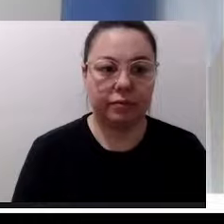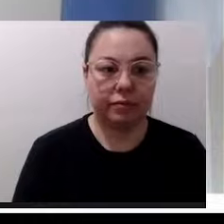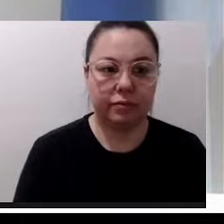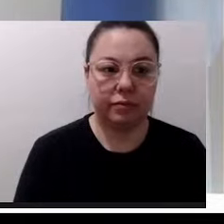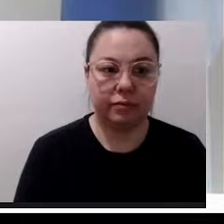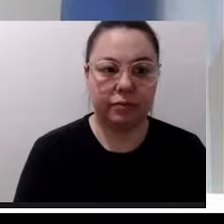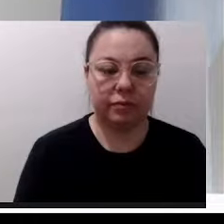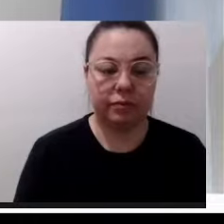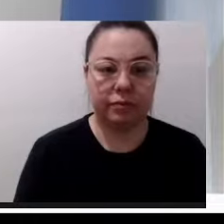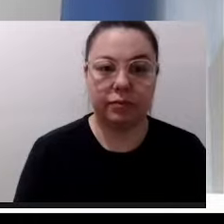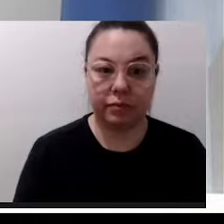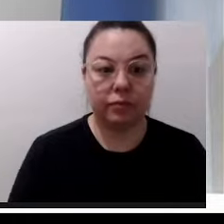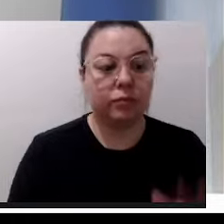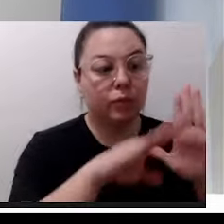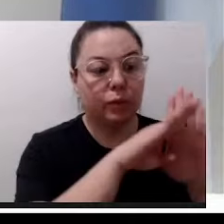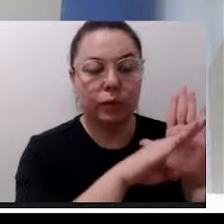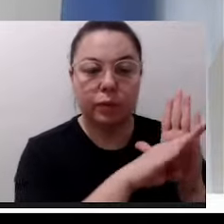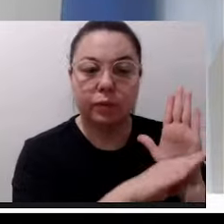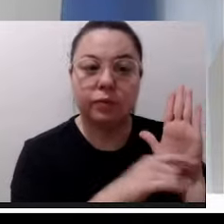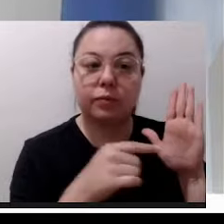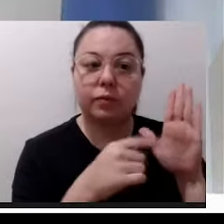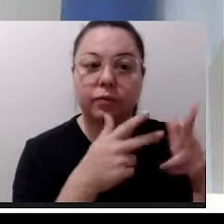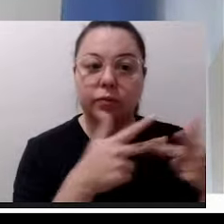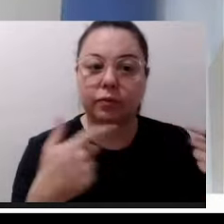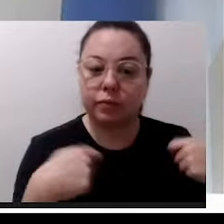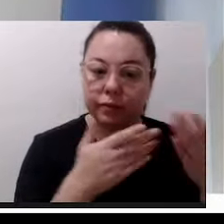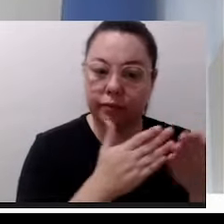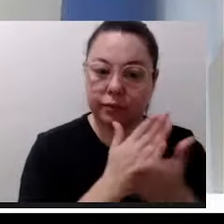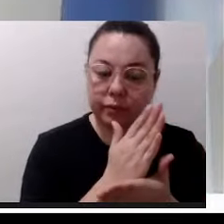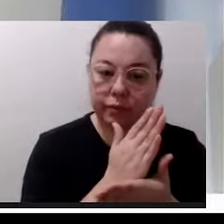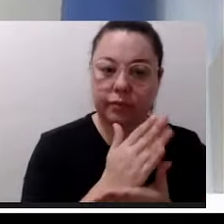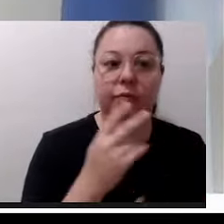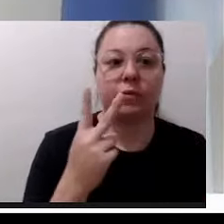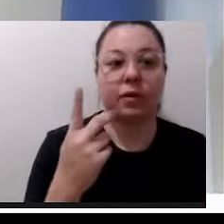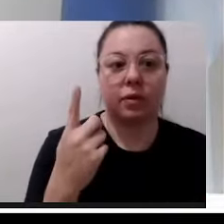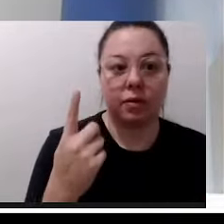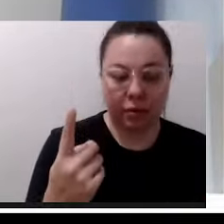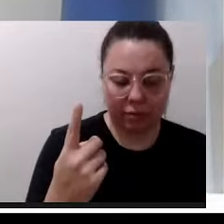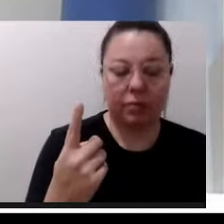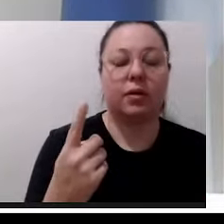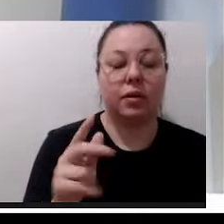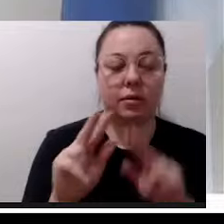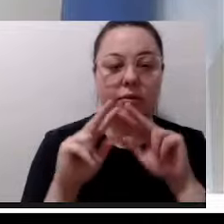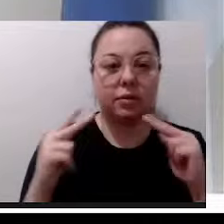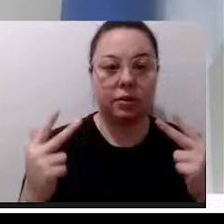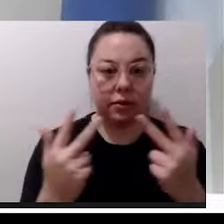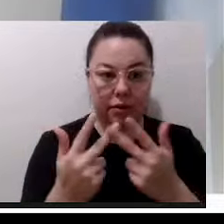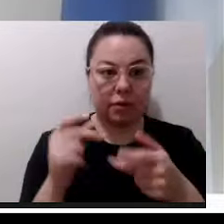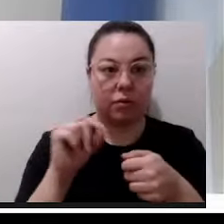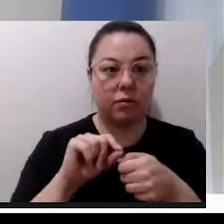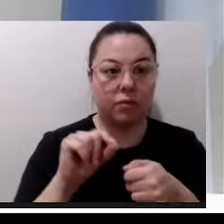Atas para aprovação. 21ª sessão ordinária, realizada no dia